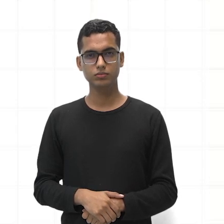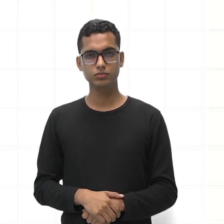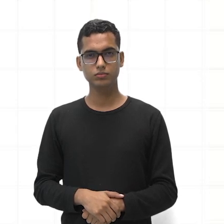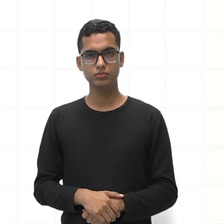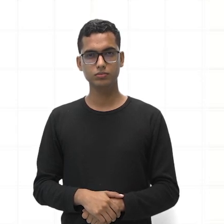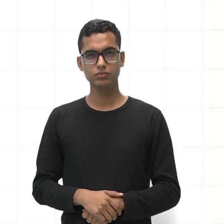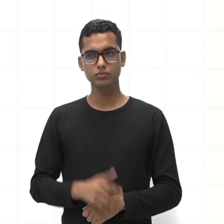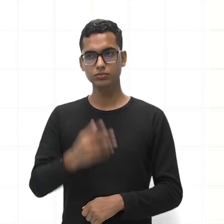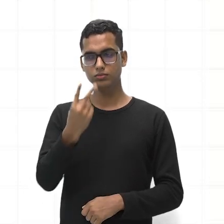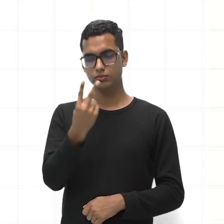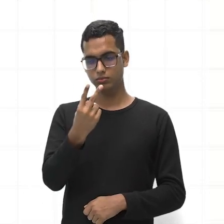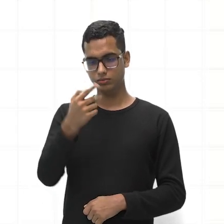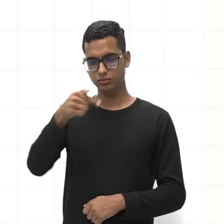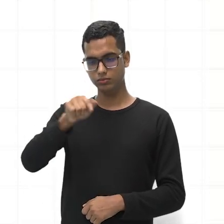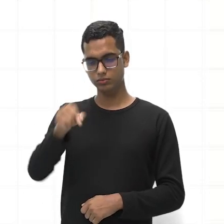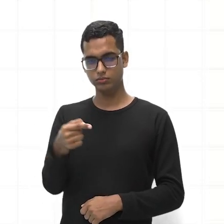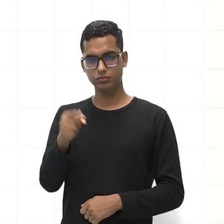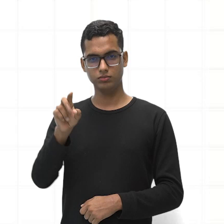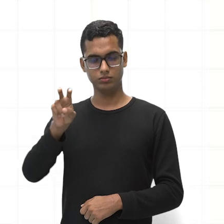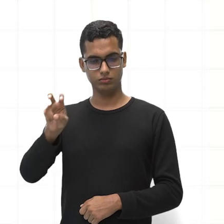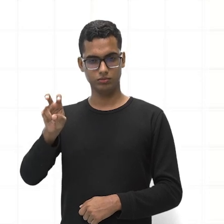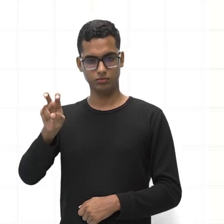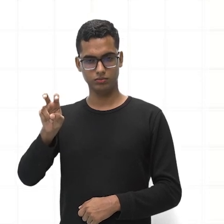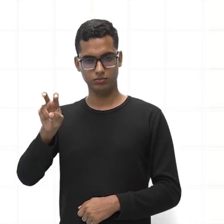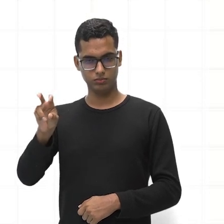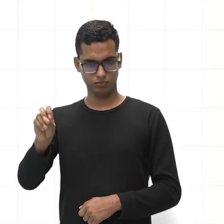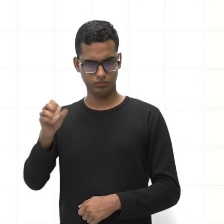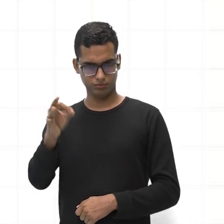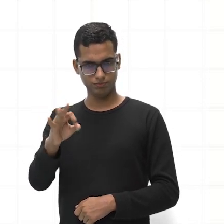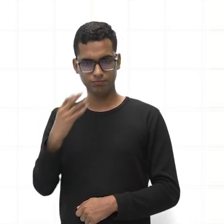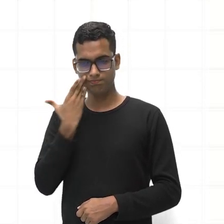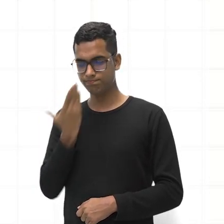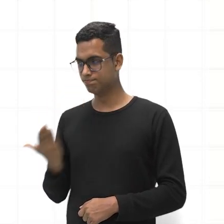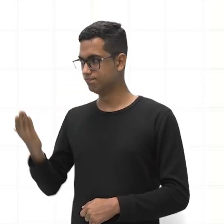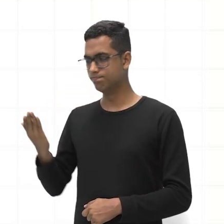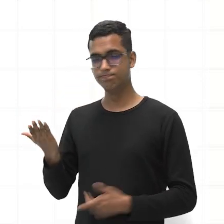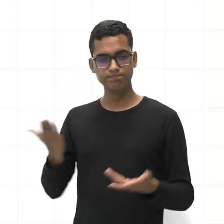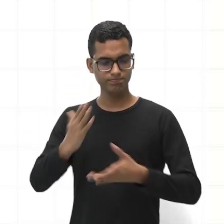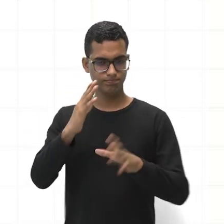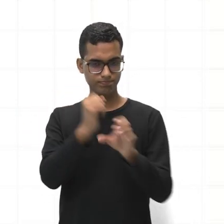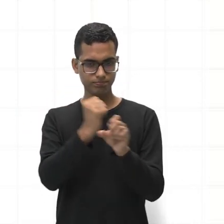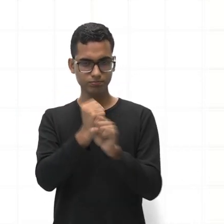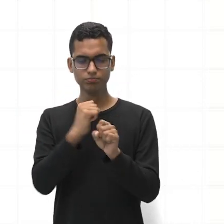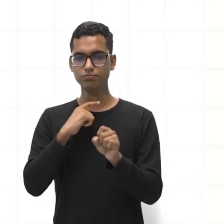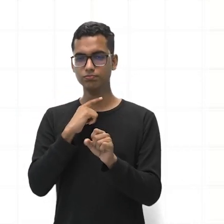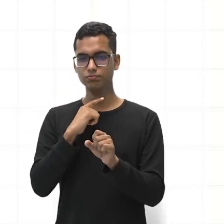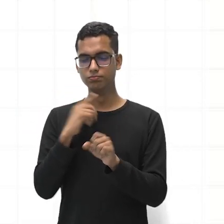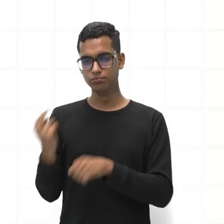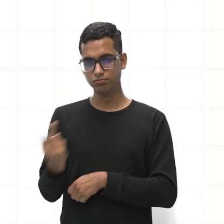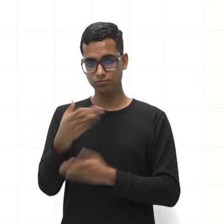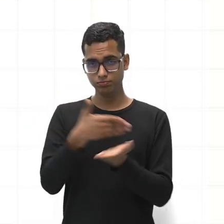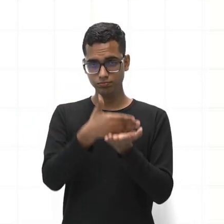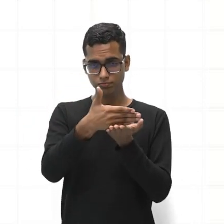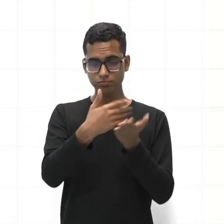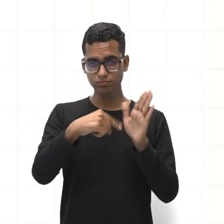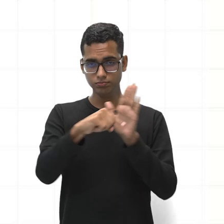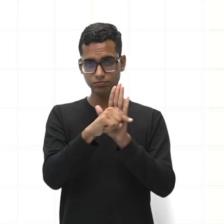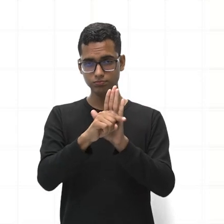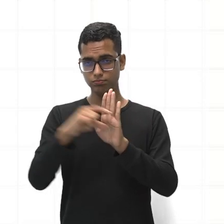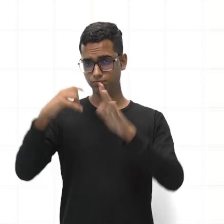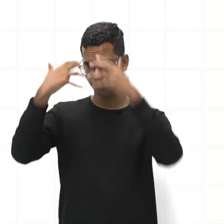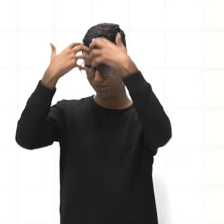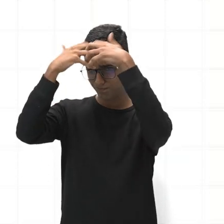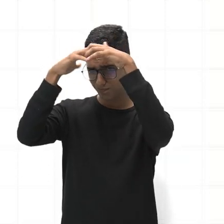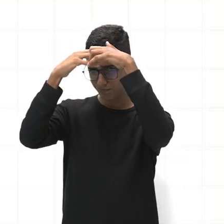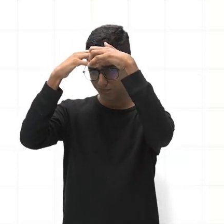27,5, né? Muito bem. Aí só ia somar isso daqui e subtrair do valor inicial. Porém, não vamos fazer isso de